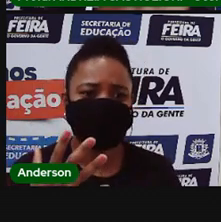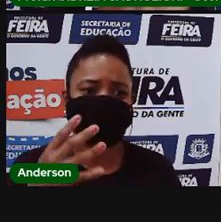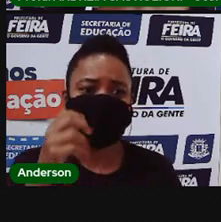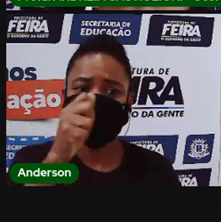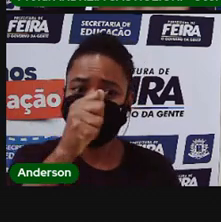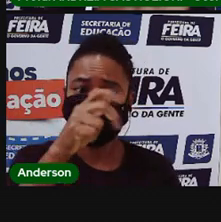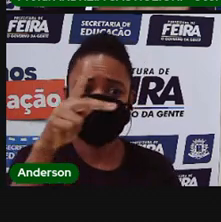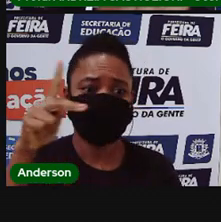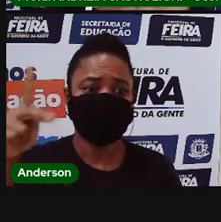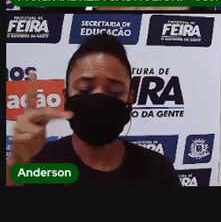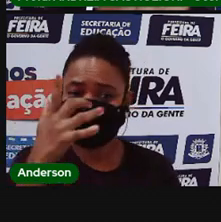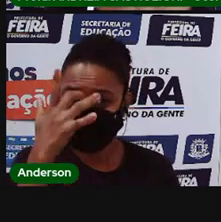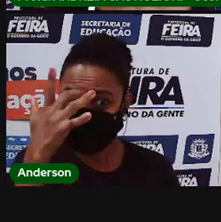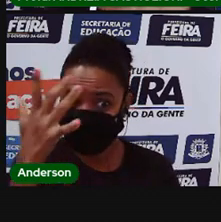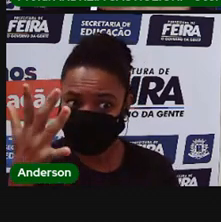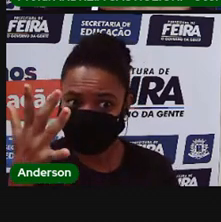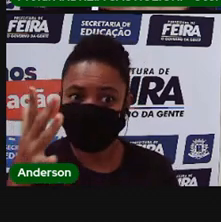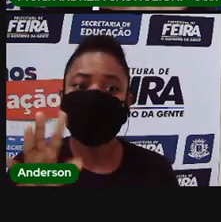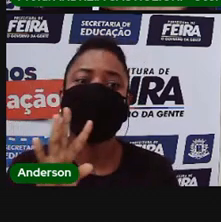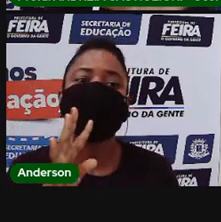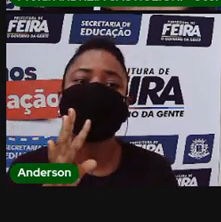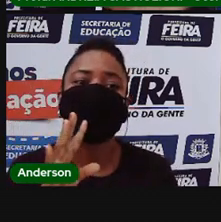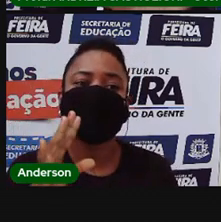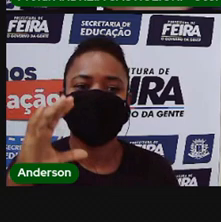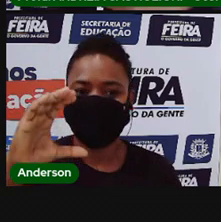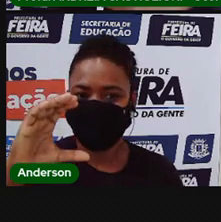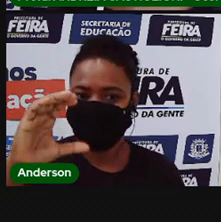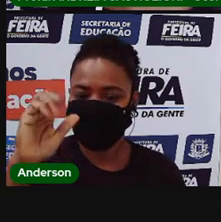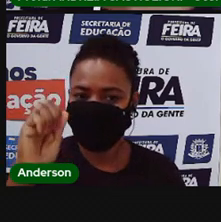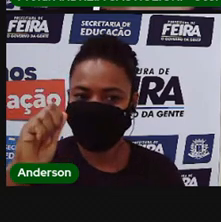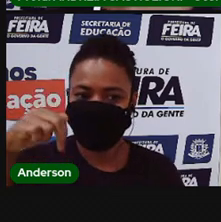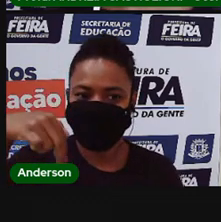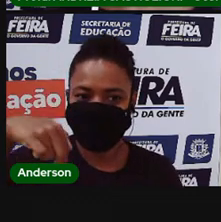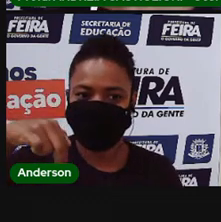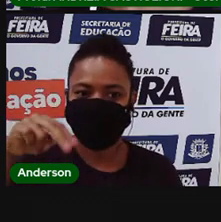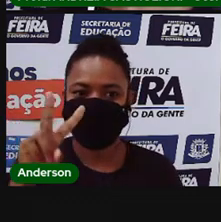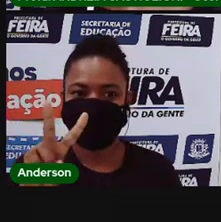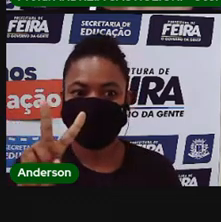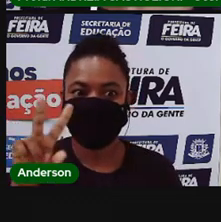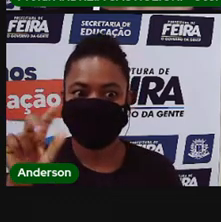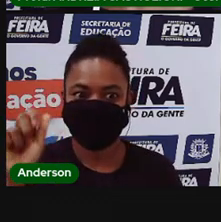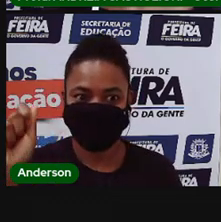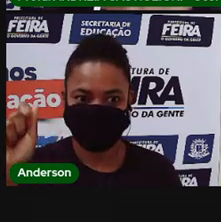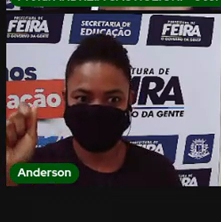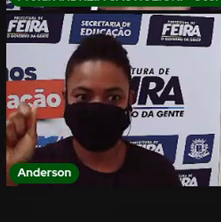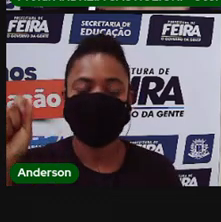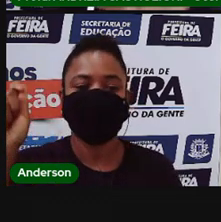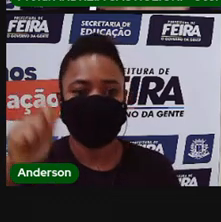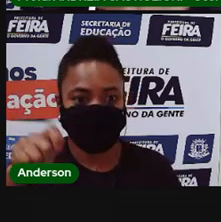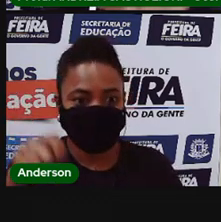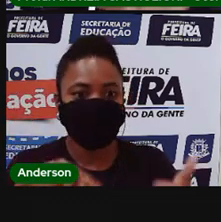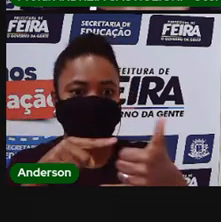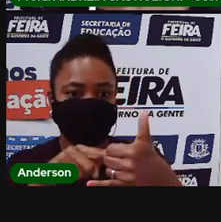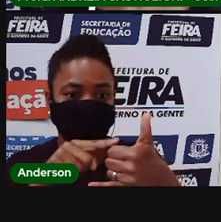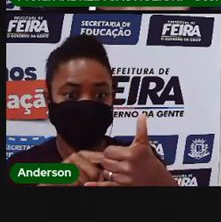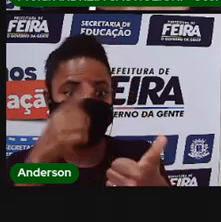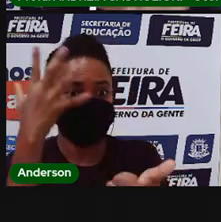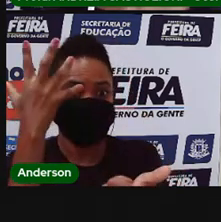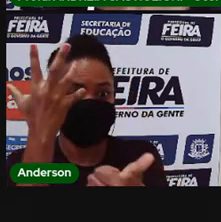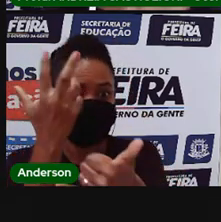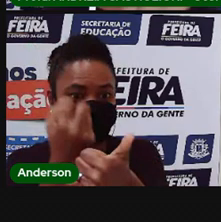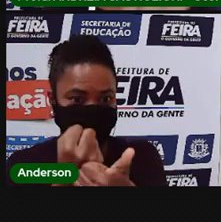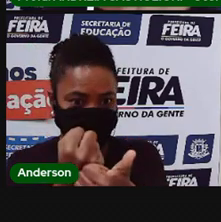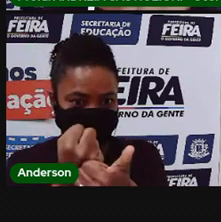você usar, que é o Canva. Você pode baixar no seu celular, você pode usar o site também, né? Só você criar